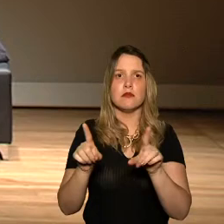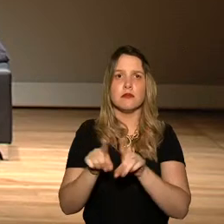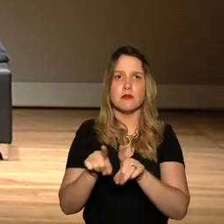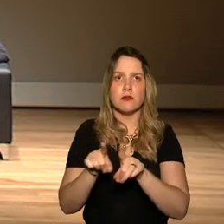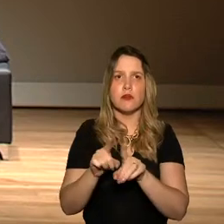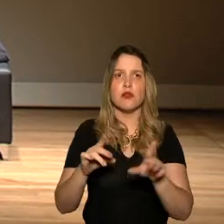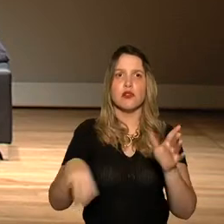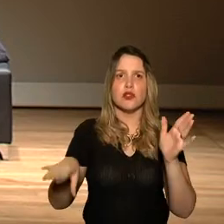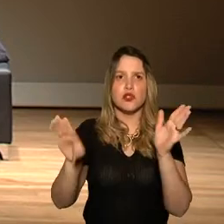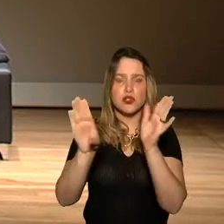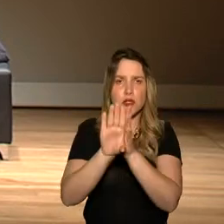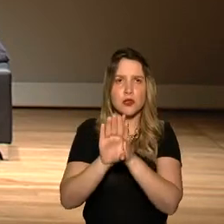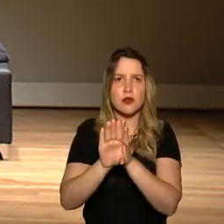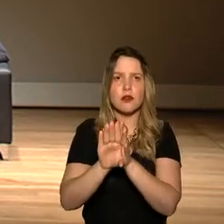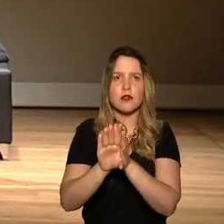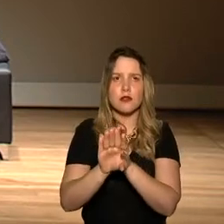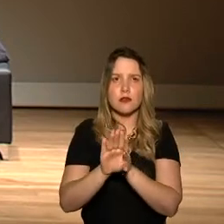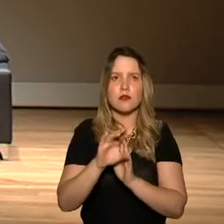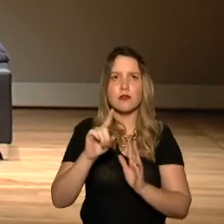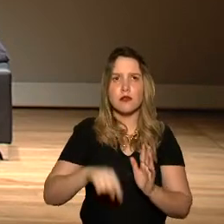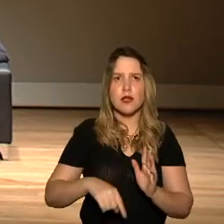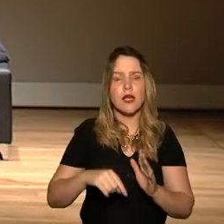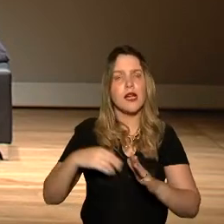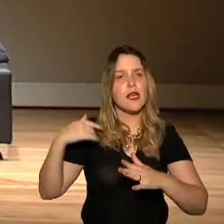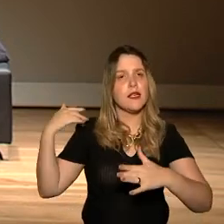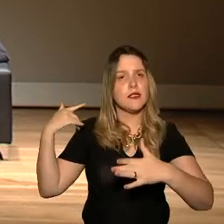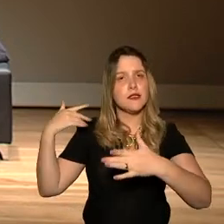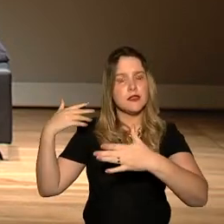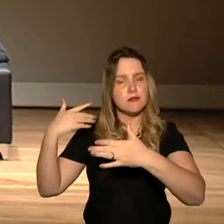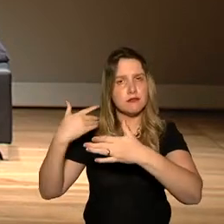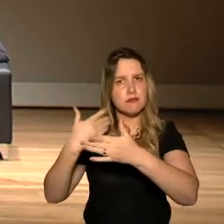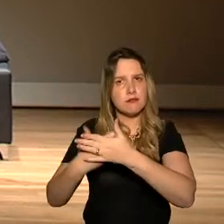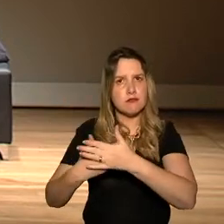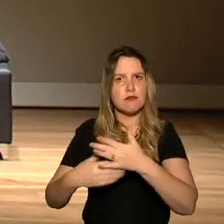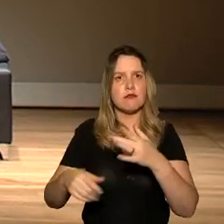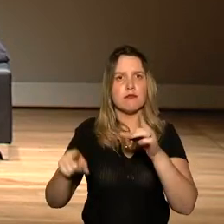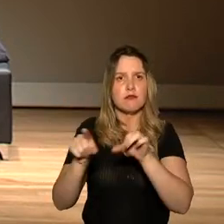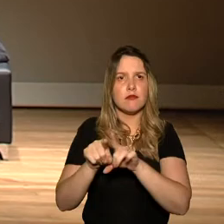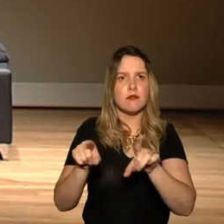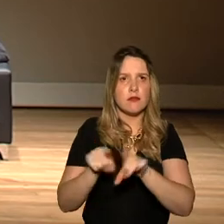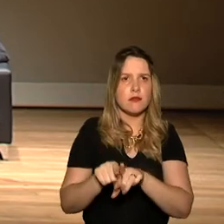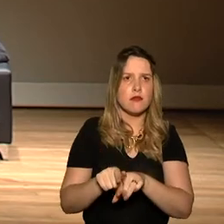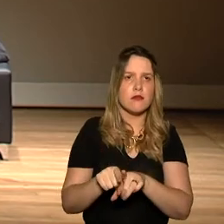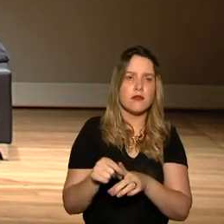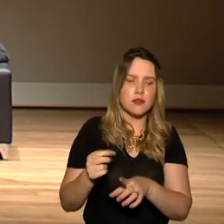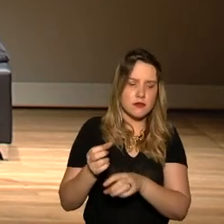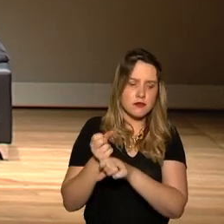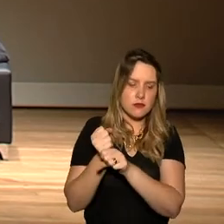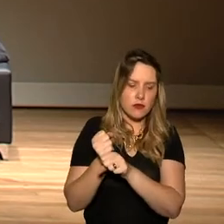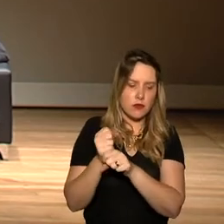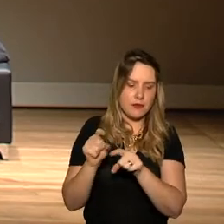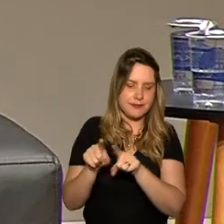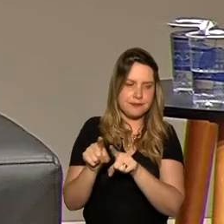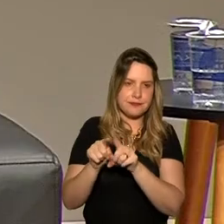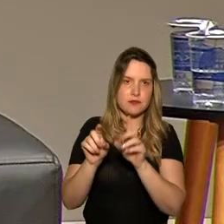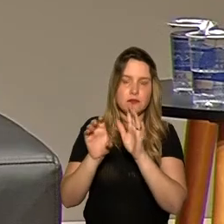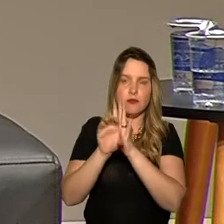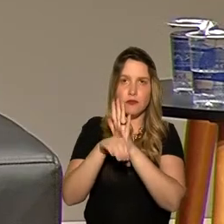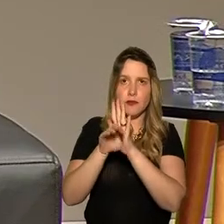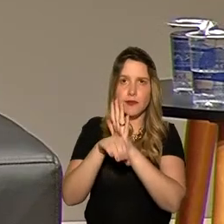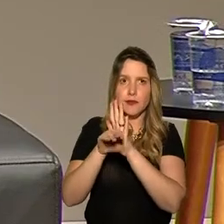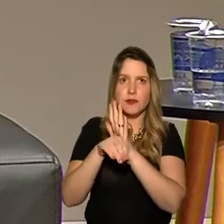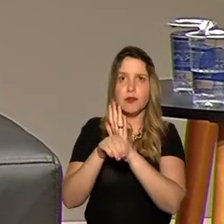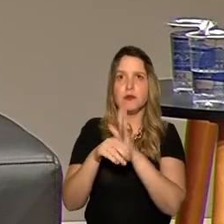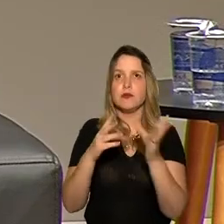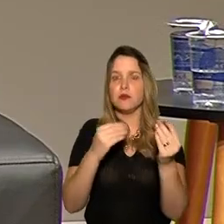acho que a gente avançou muito isso estaria vinculado a essa noção de democracia de democratização dos bens culturais né